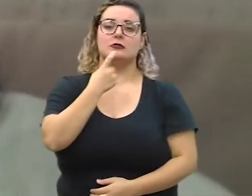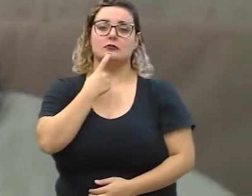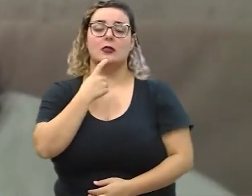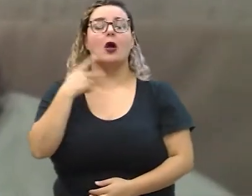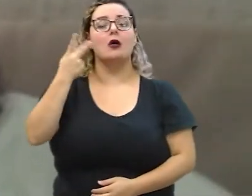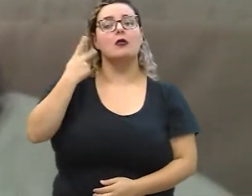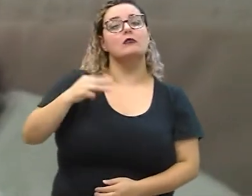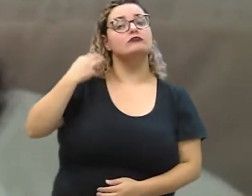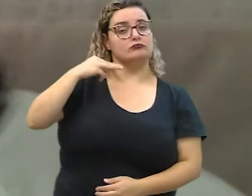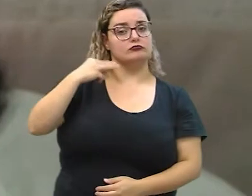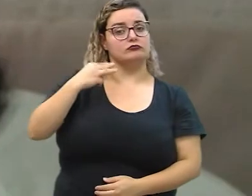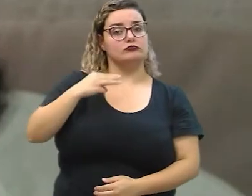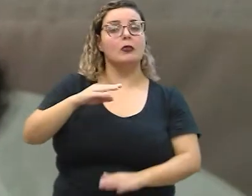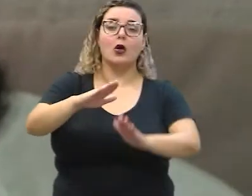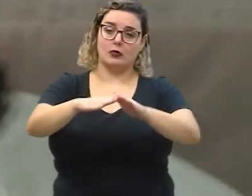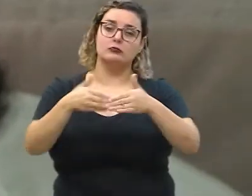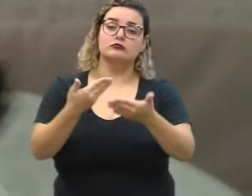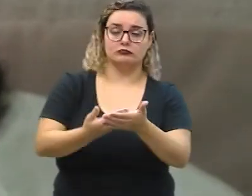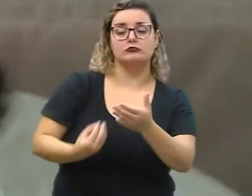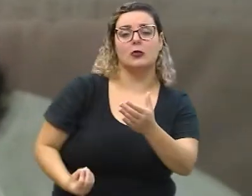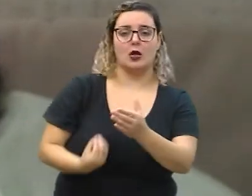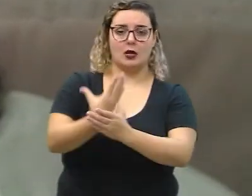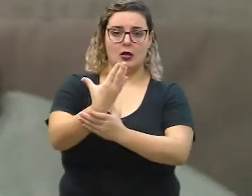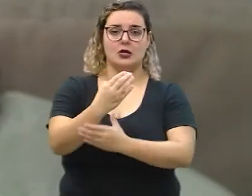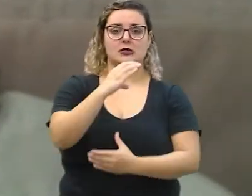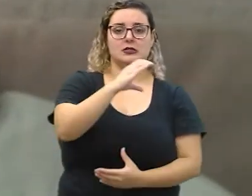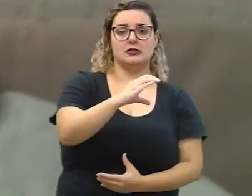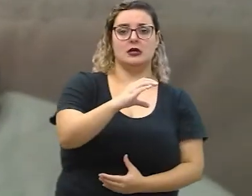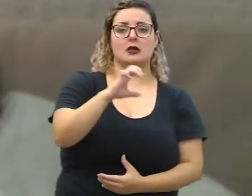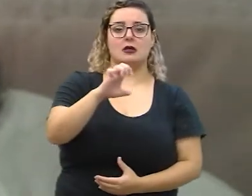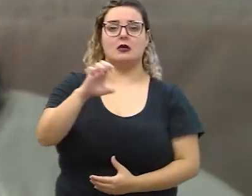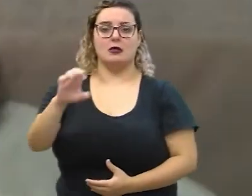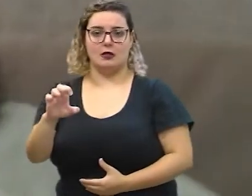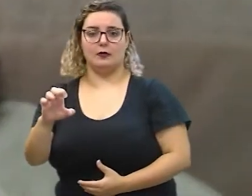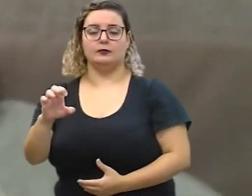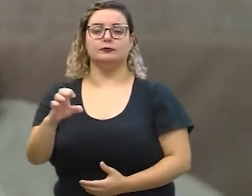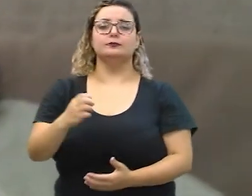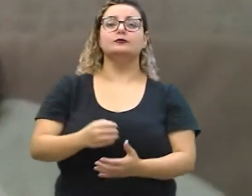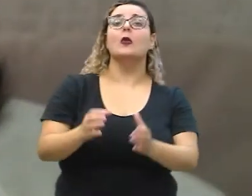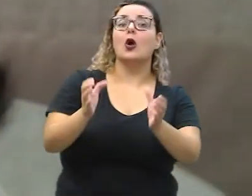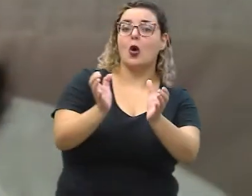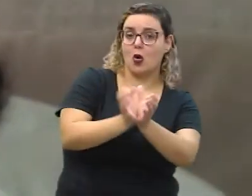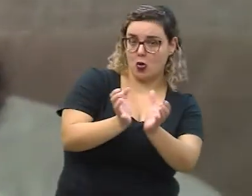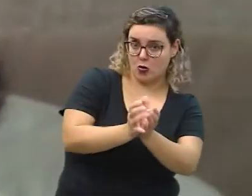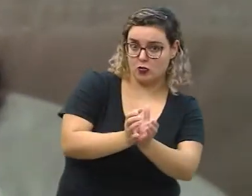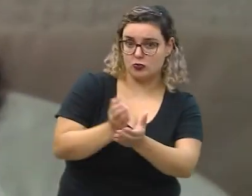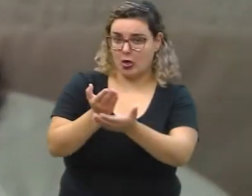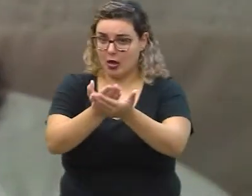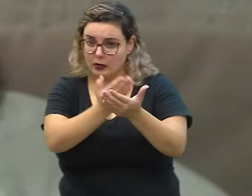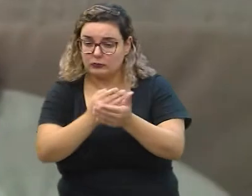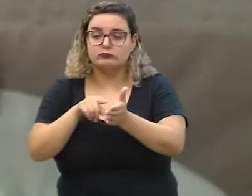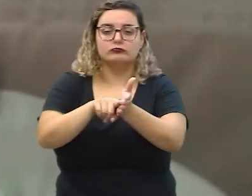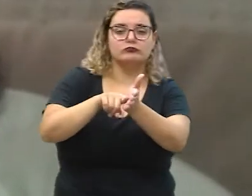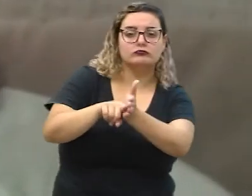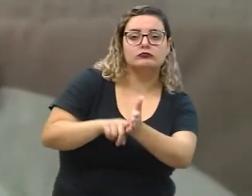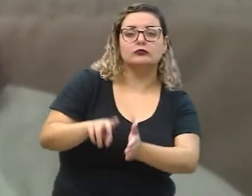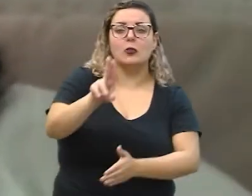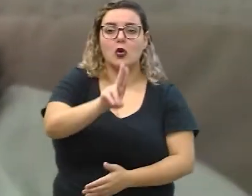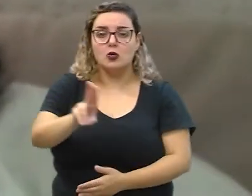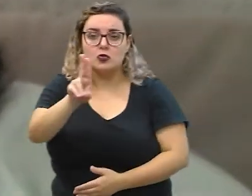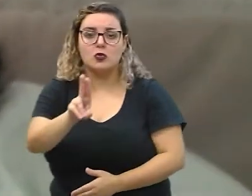vereadora Mariana Conte, autora do requerimento de criação da CEE. A Comissão Especial de Estudos